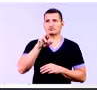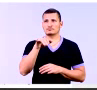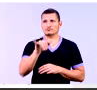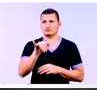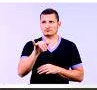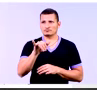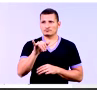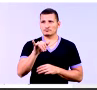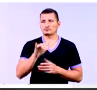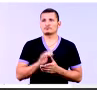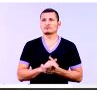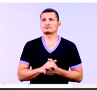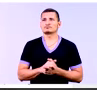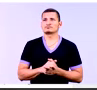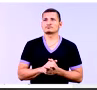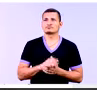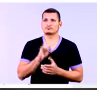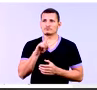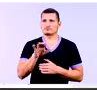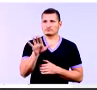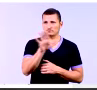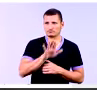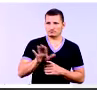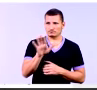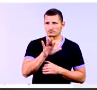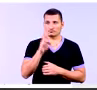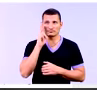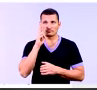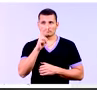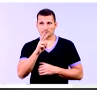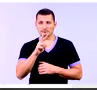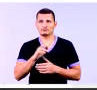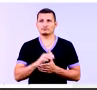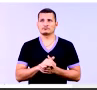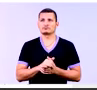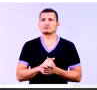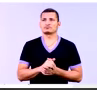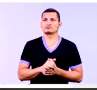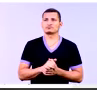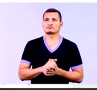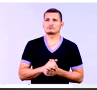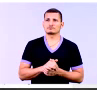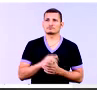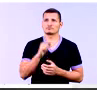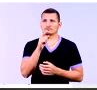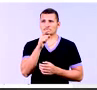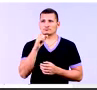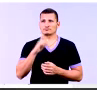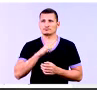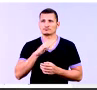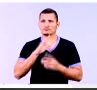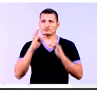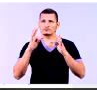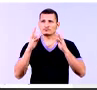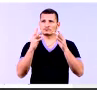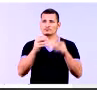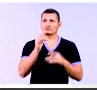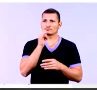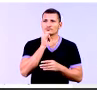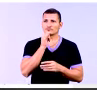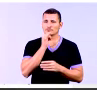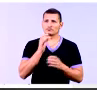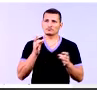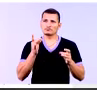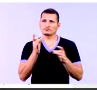UI, que é aquele de interface que nós vimos agora há pouco, usa interface. Ele tem todos os exemplos prontos para